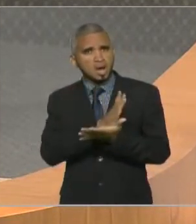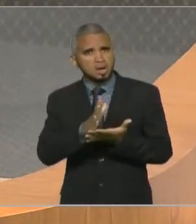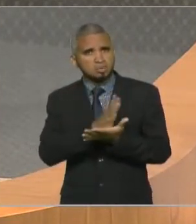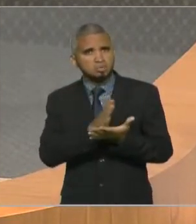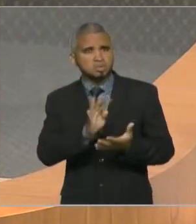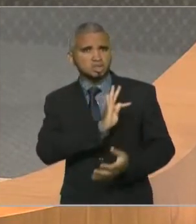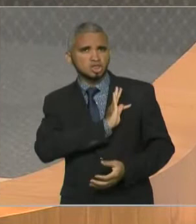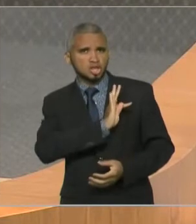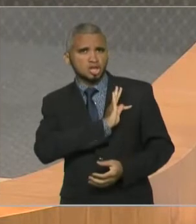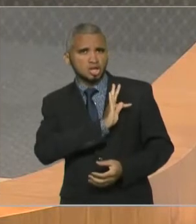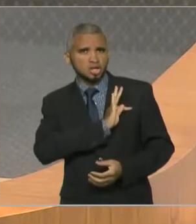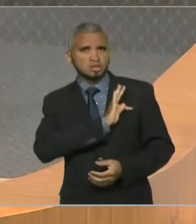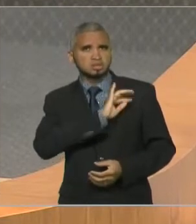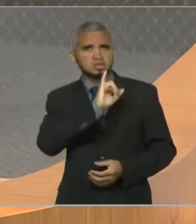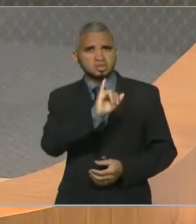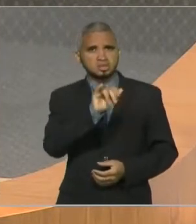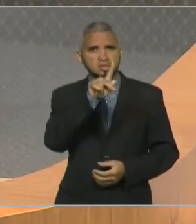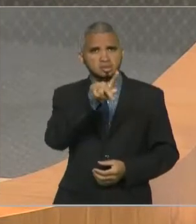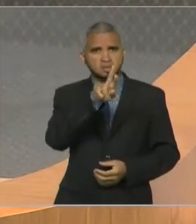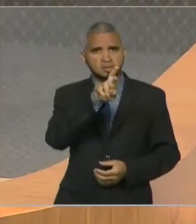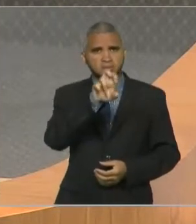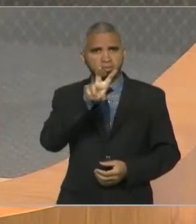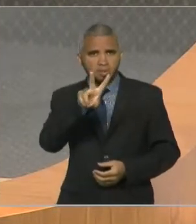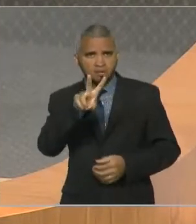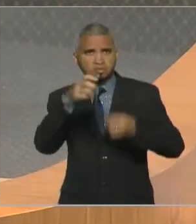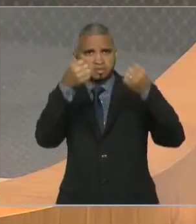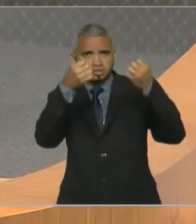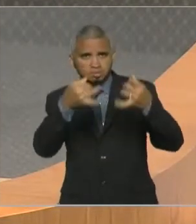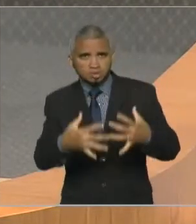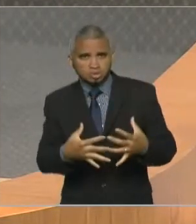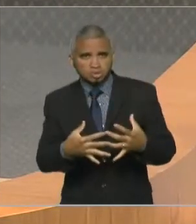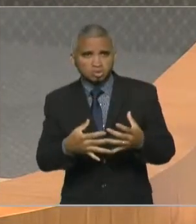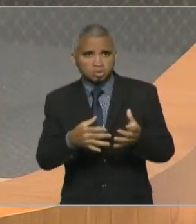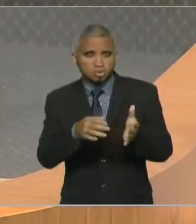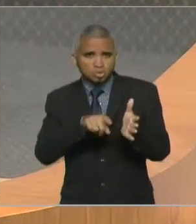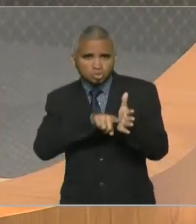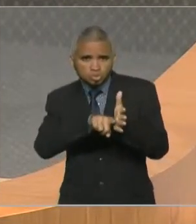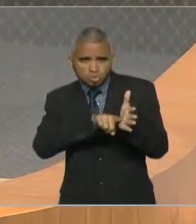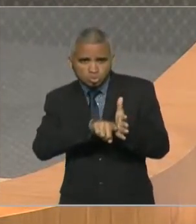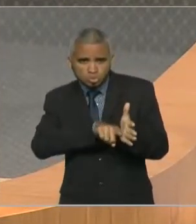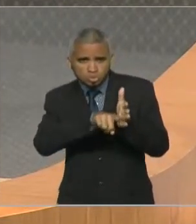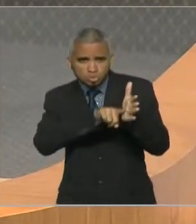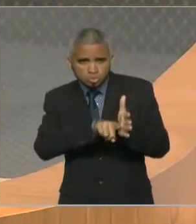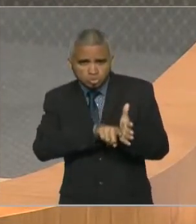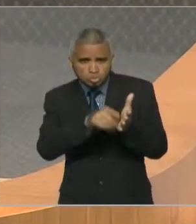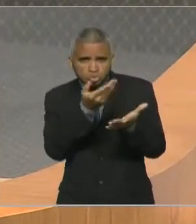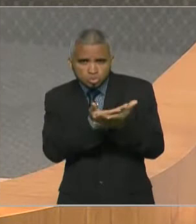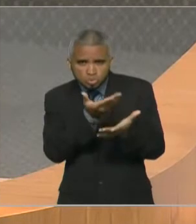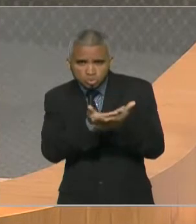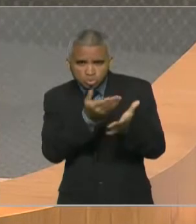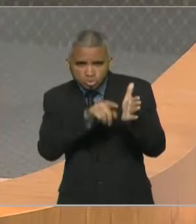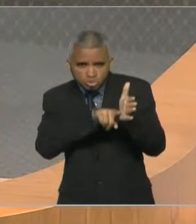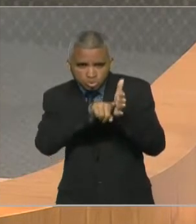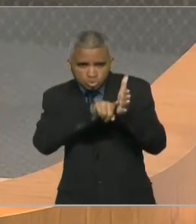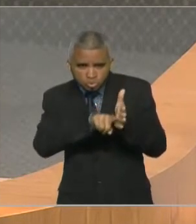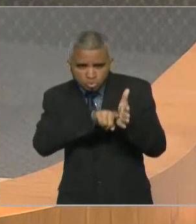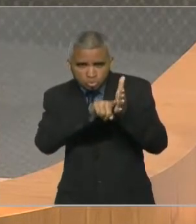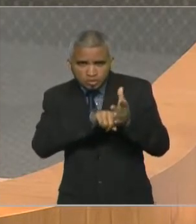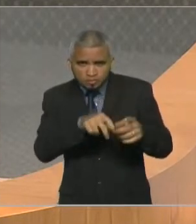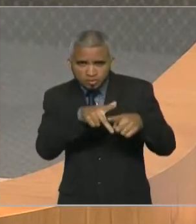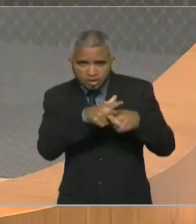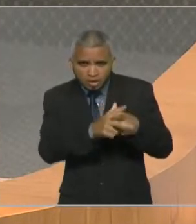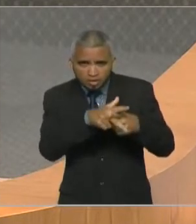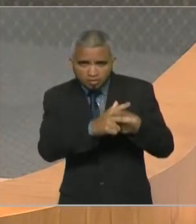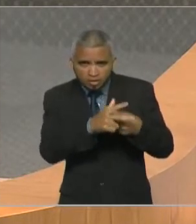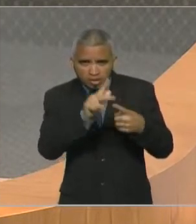da Secretaria de Planejamento, o estudo que está sendo feito para uma possível reforma da Previdência no Estado